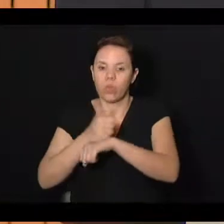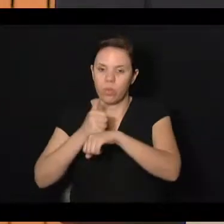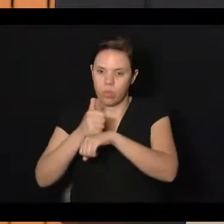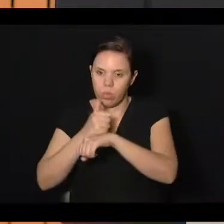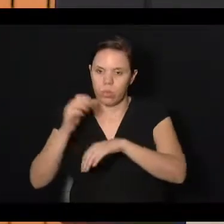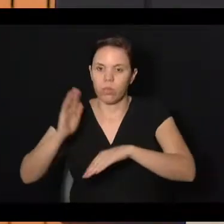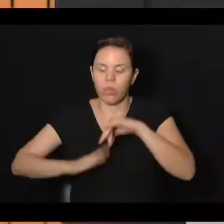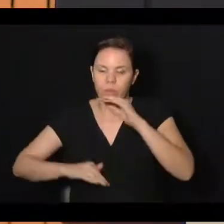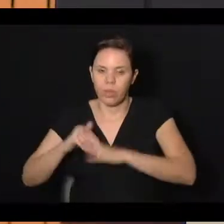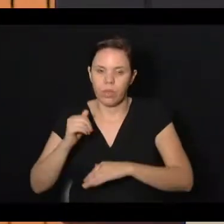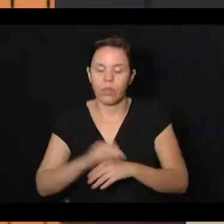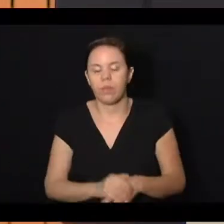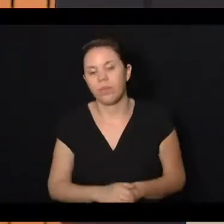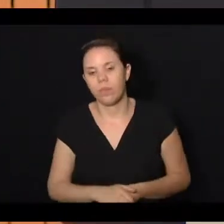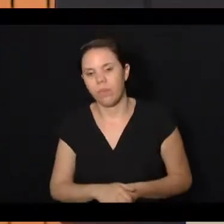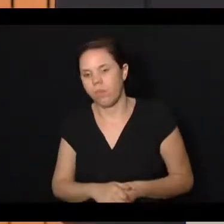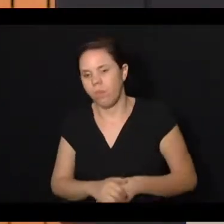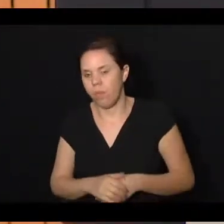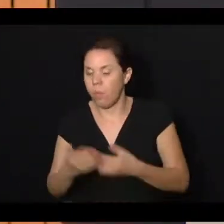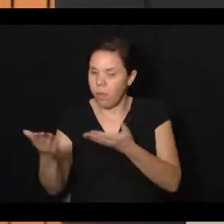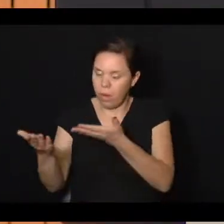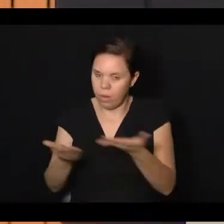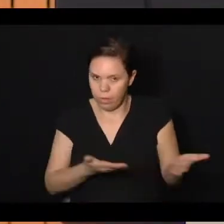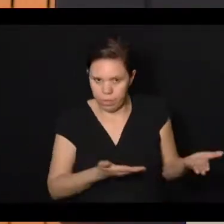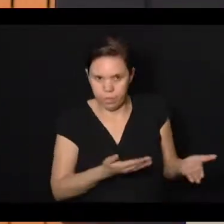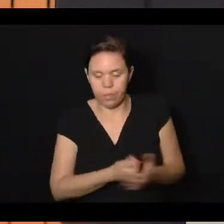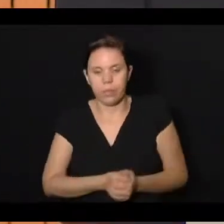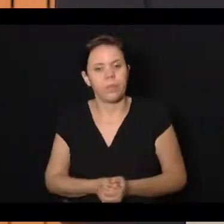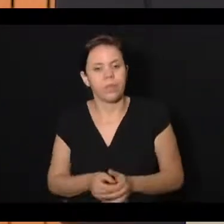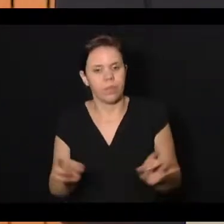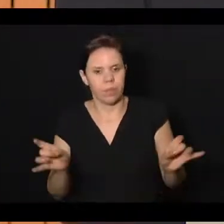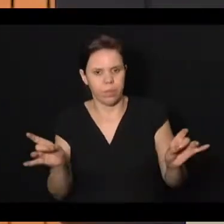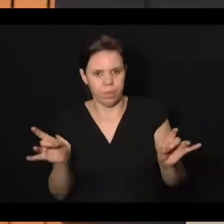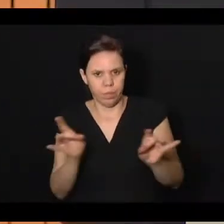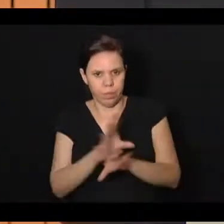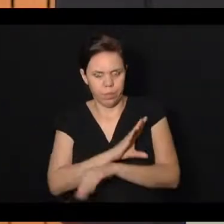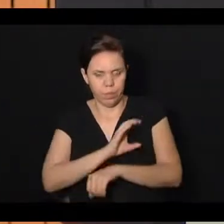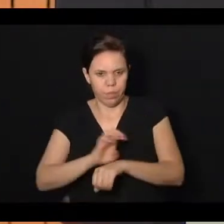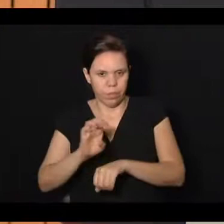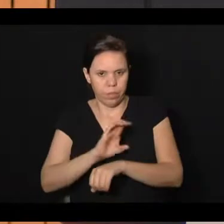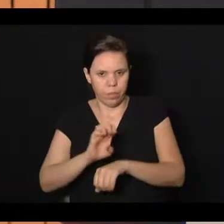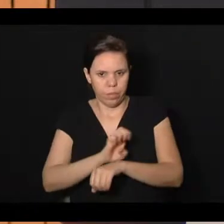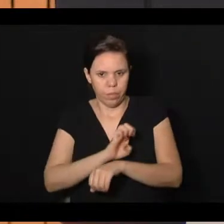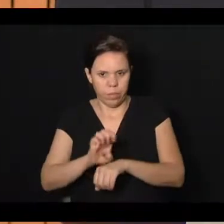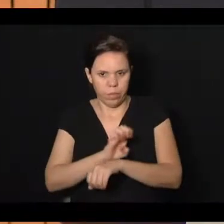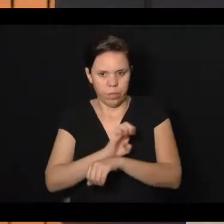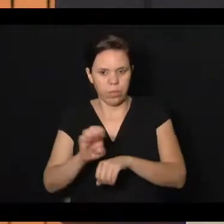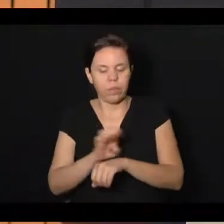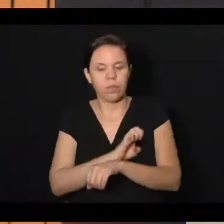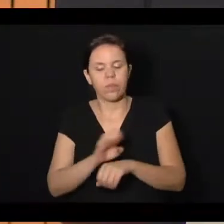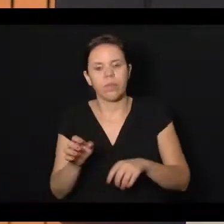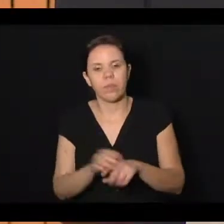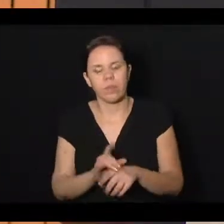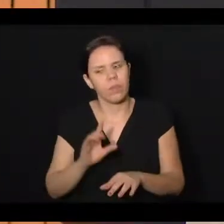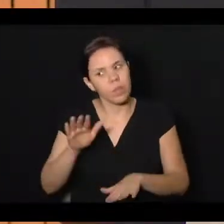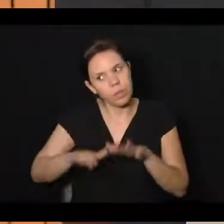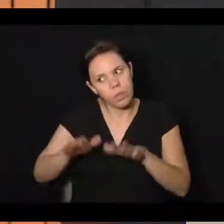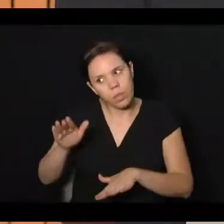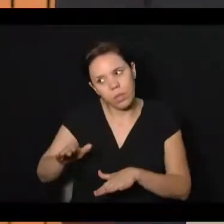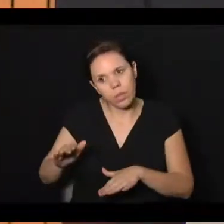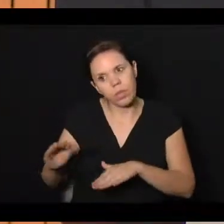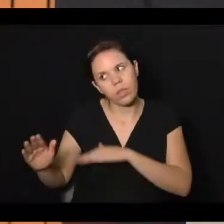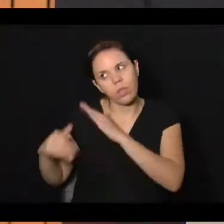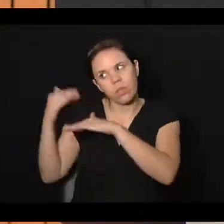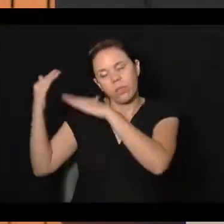da do recebimento desta bolsa a com o término do do estágio é dependendo do desempenho dele durante